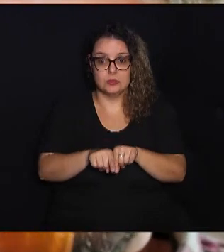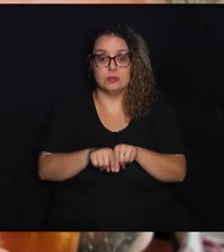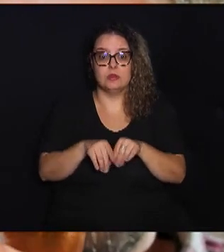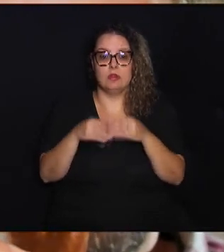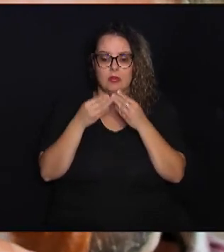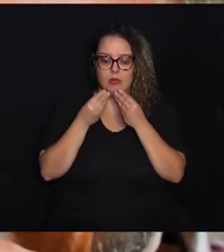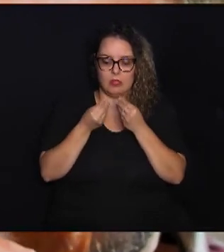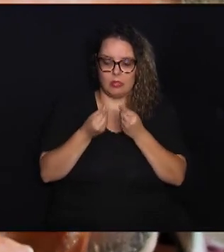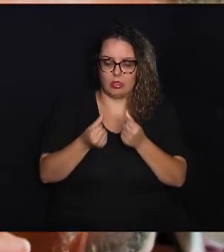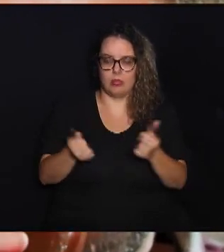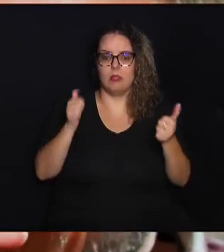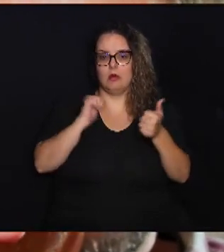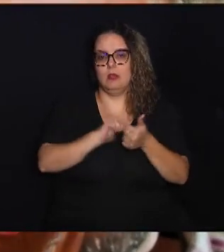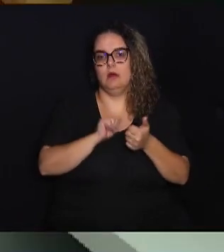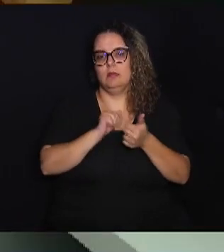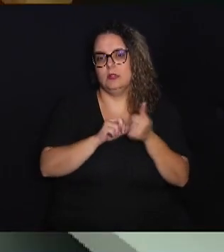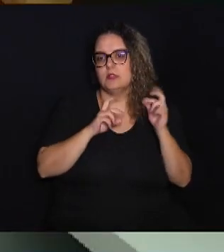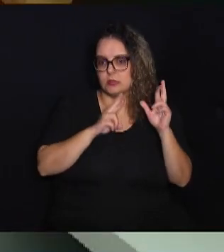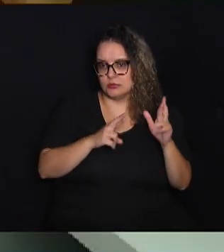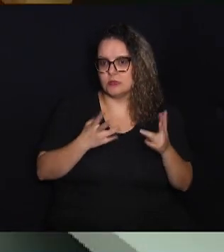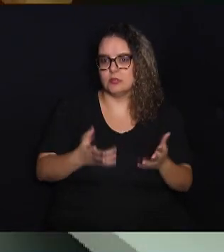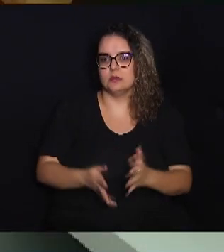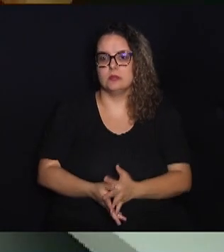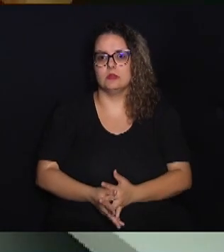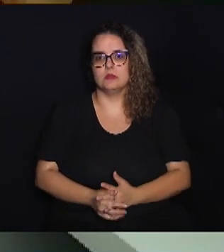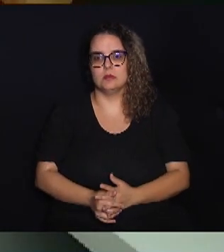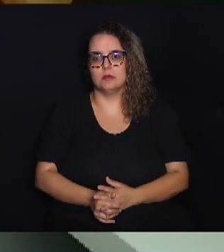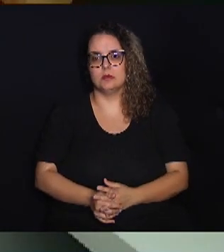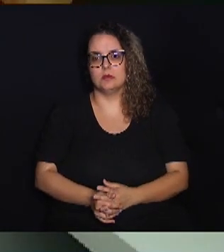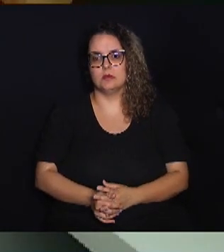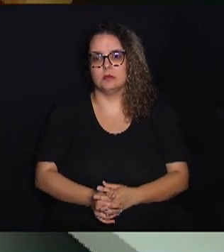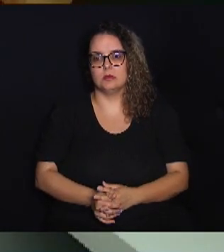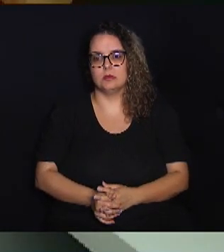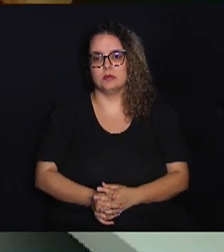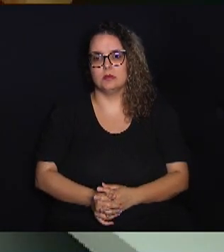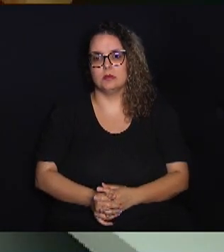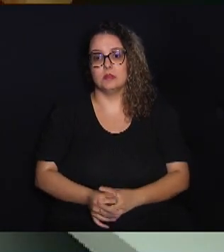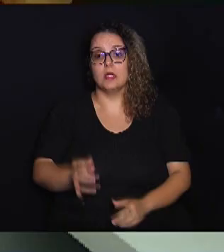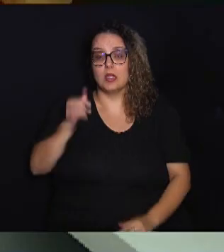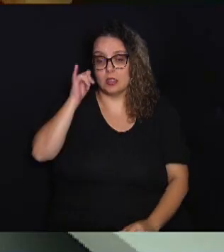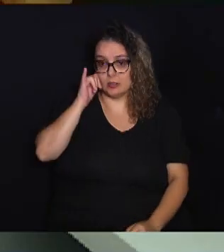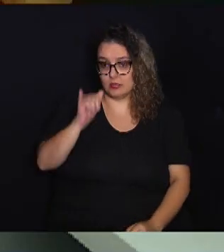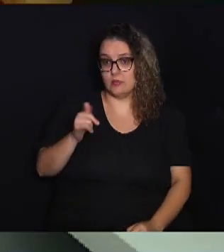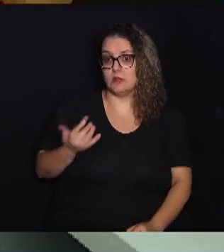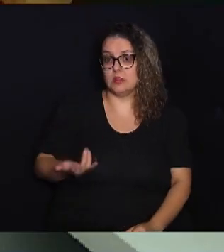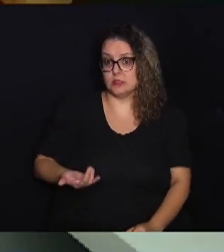muito a qualidade do sono, tá? É, evitar